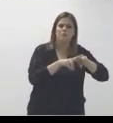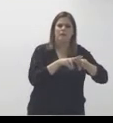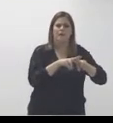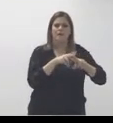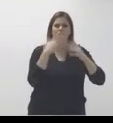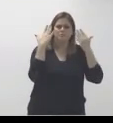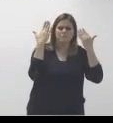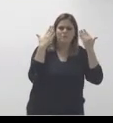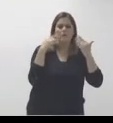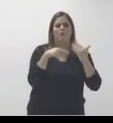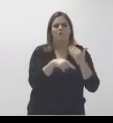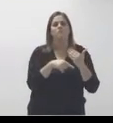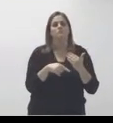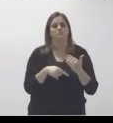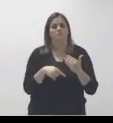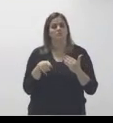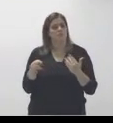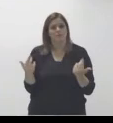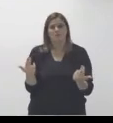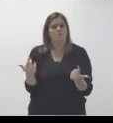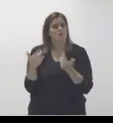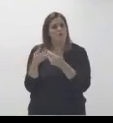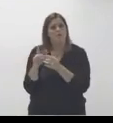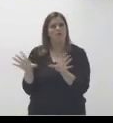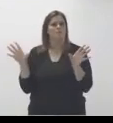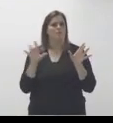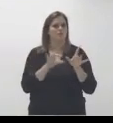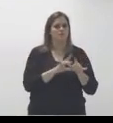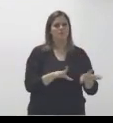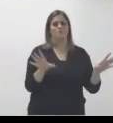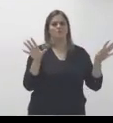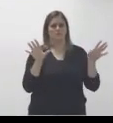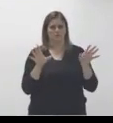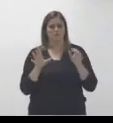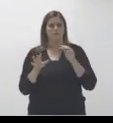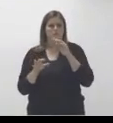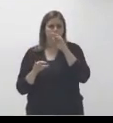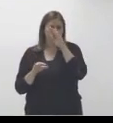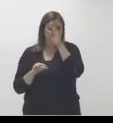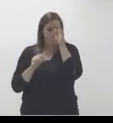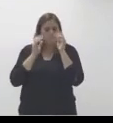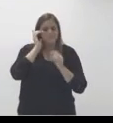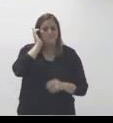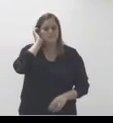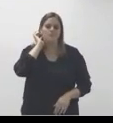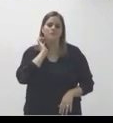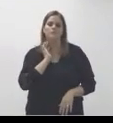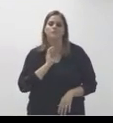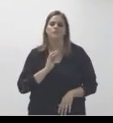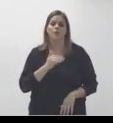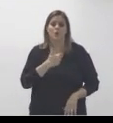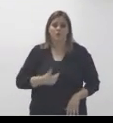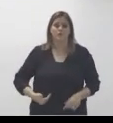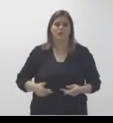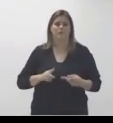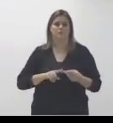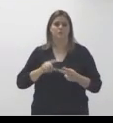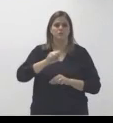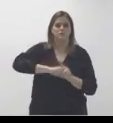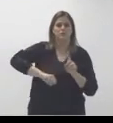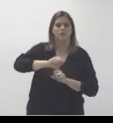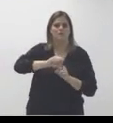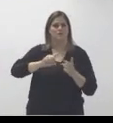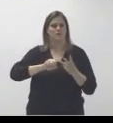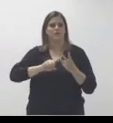com a perspectiva de que a sociedade estado família e